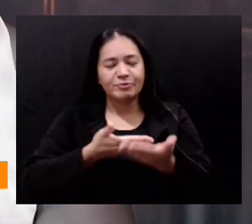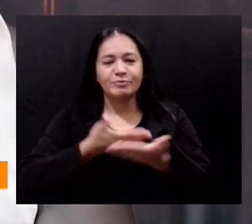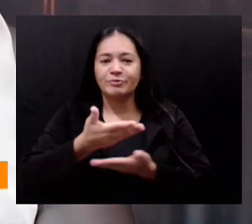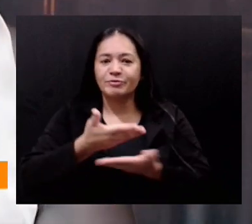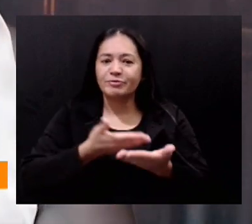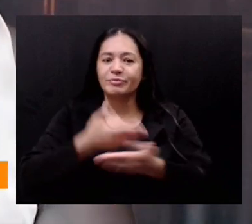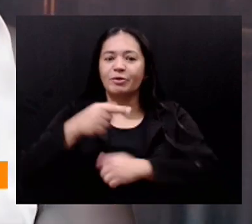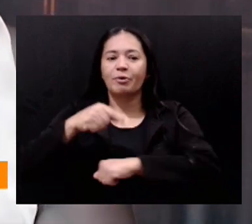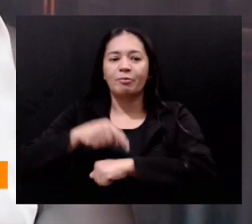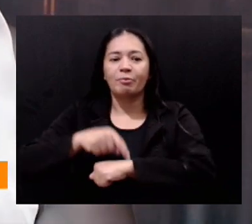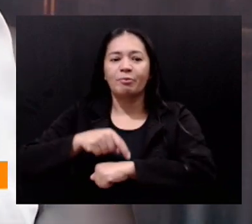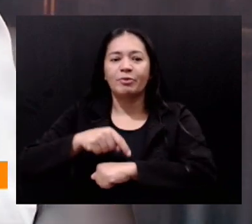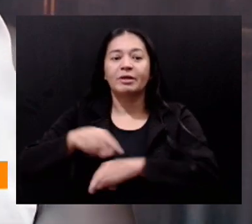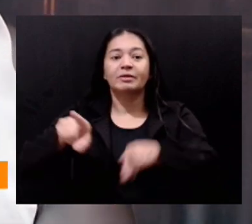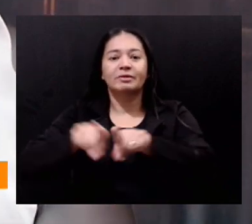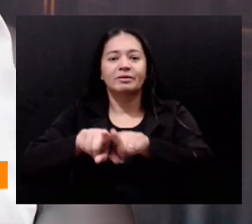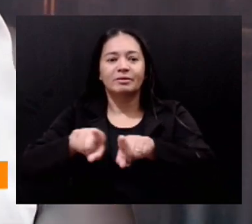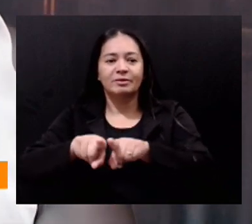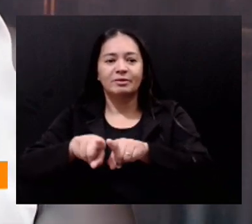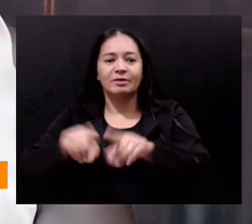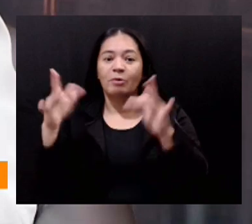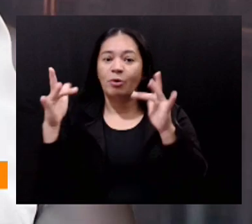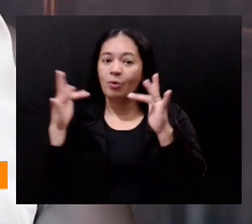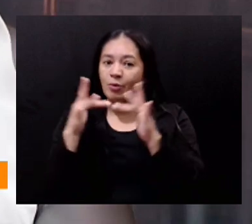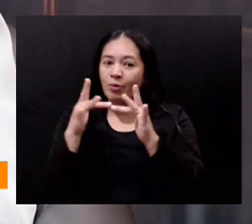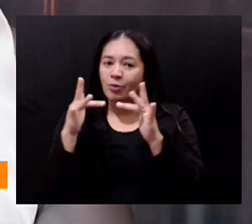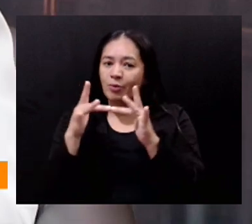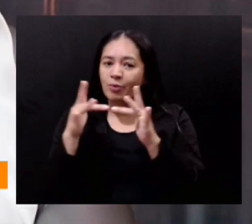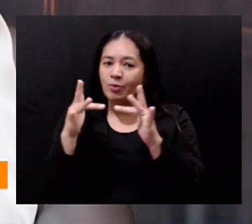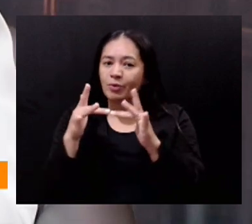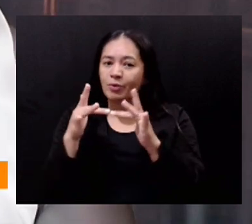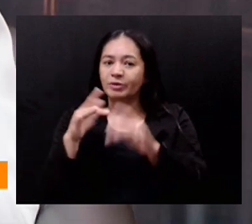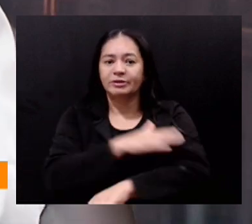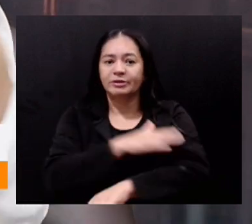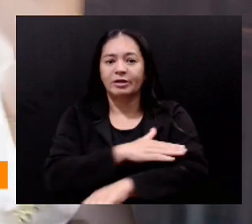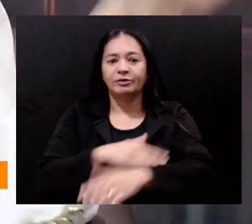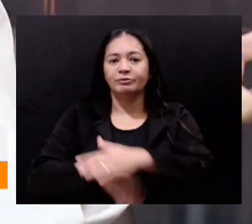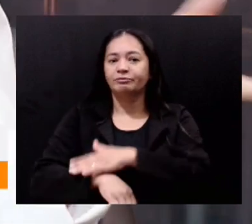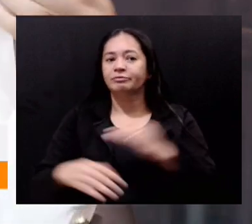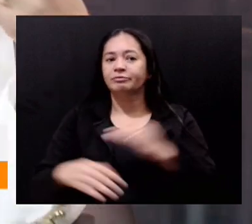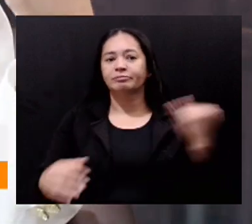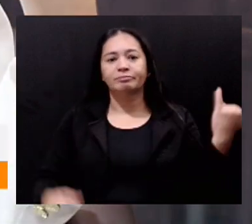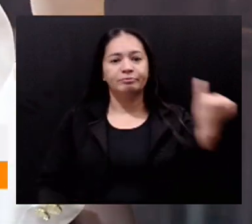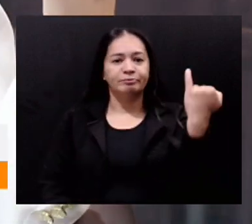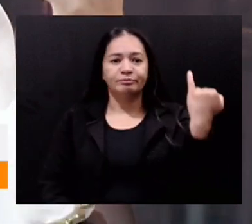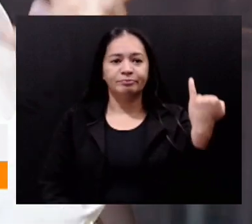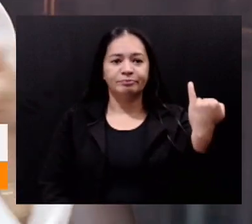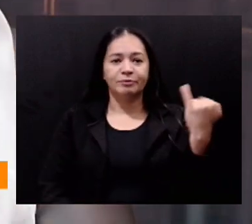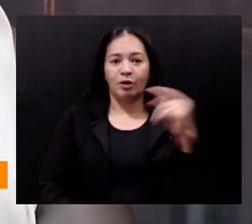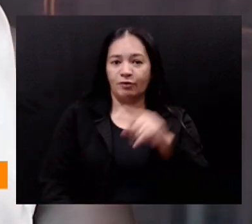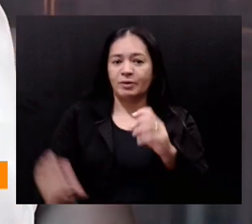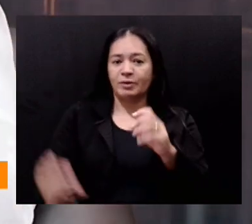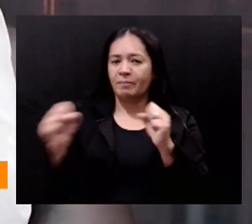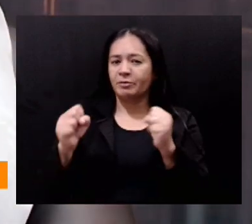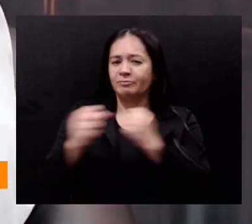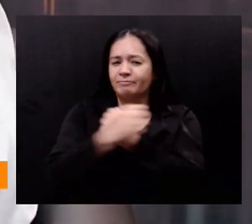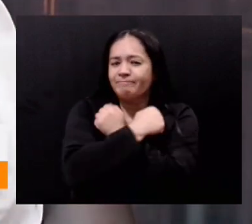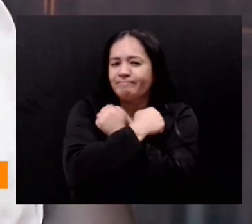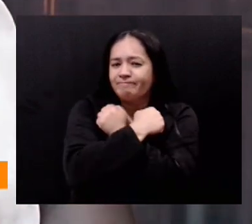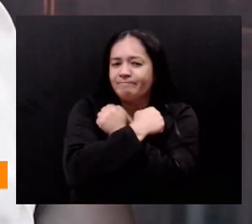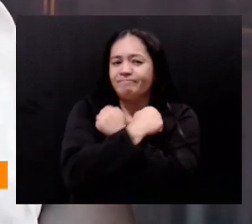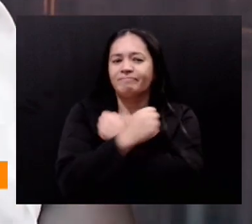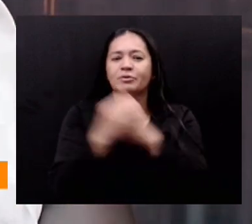também o contato físico, que é Uhum. muito importante, né. Então, você poder abraçar, você poder beijar, você poder